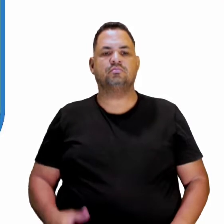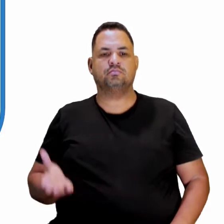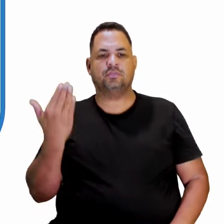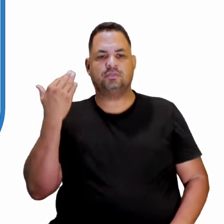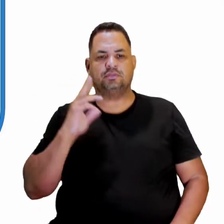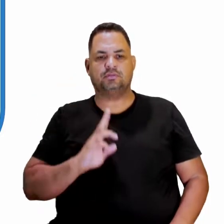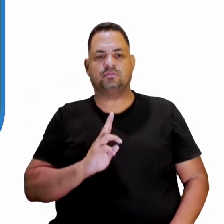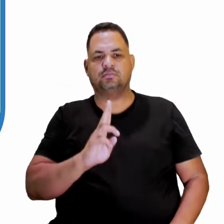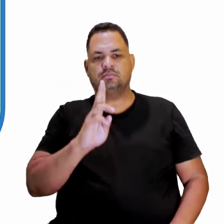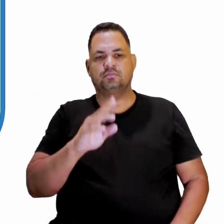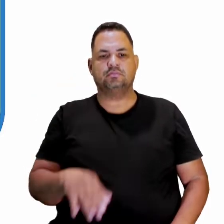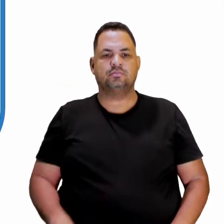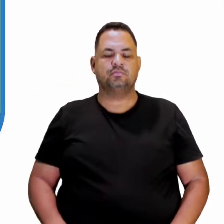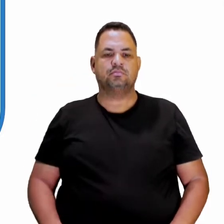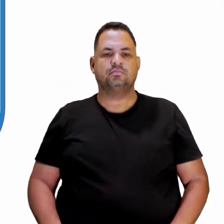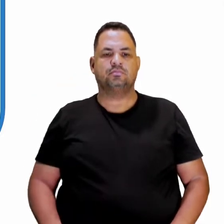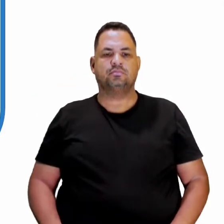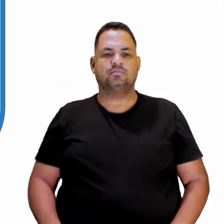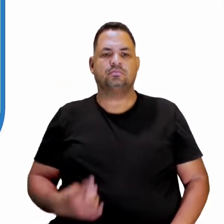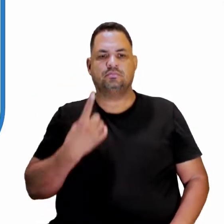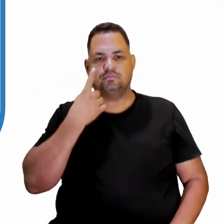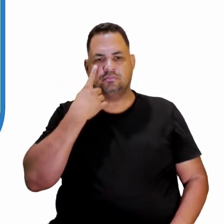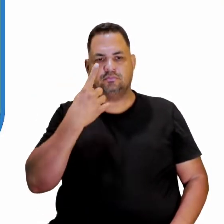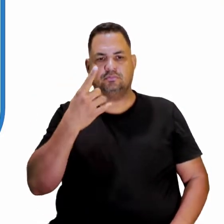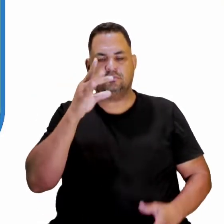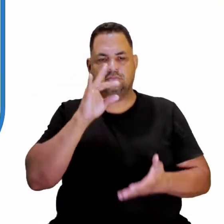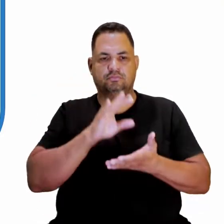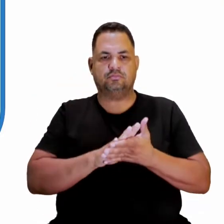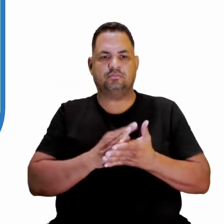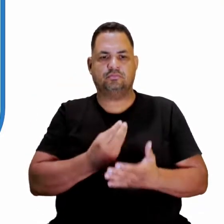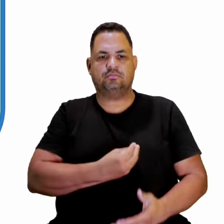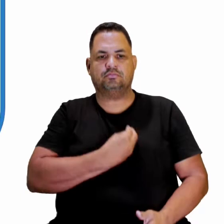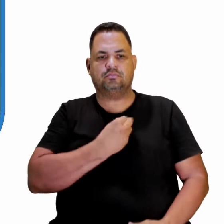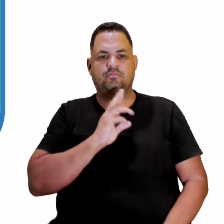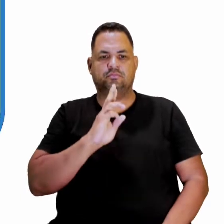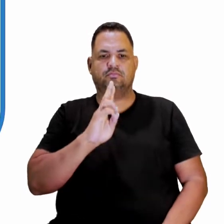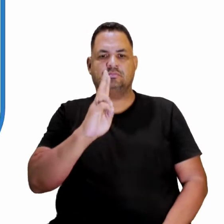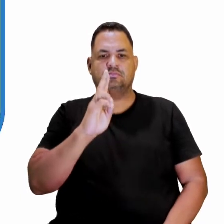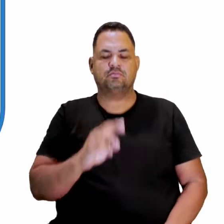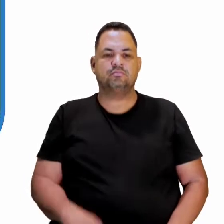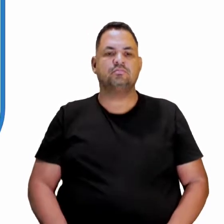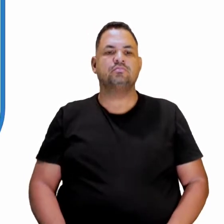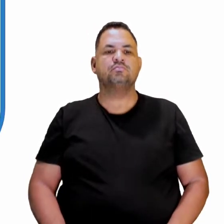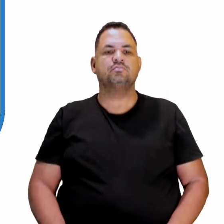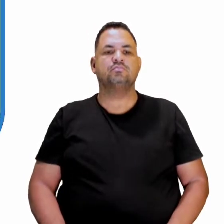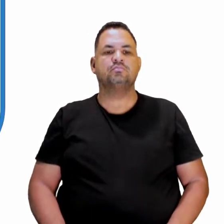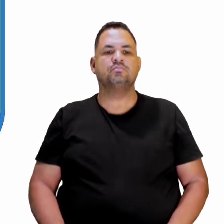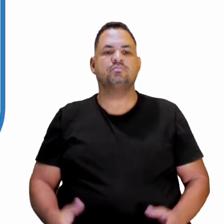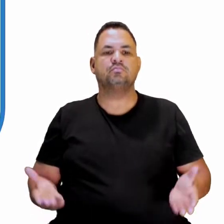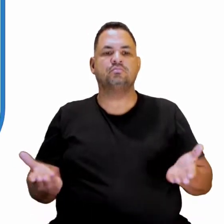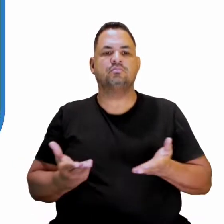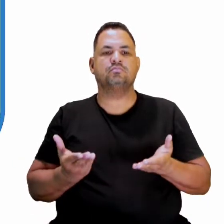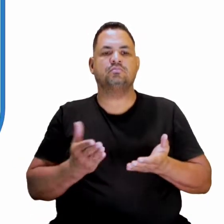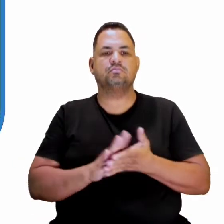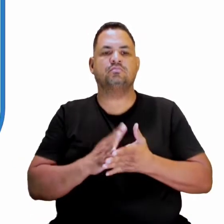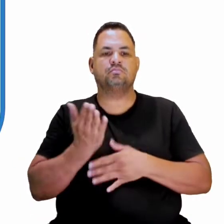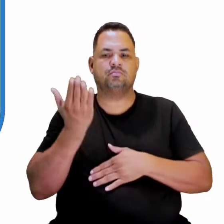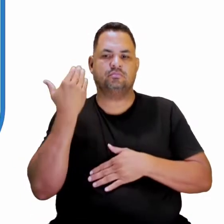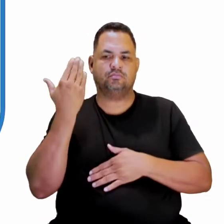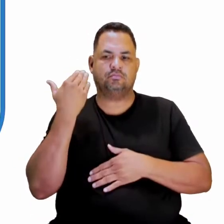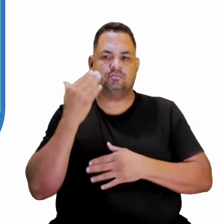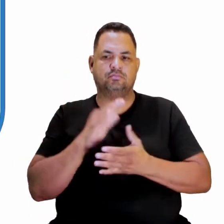passado contínuo. A gente viu sobre o presente continuous, e agora a gente vai ver sobre o